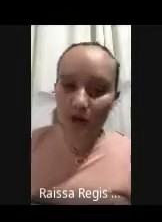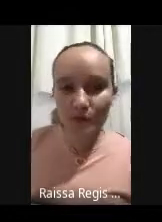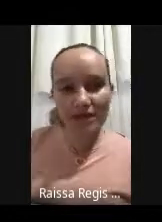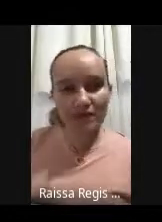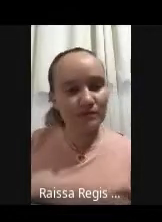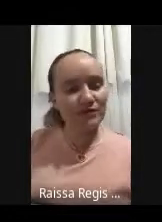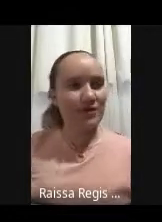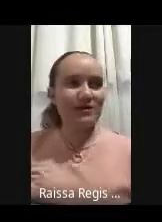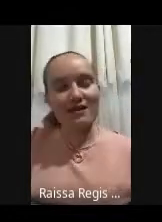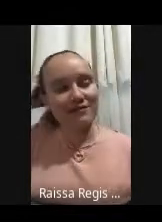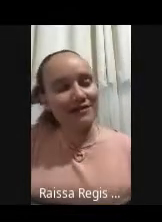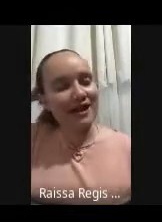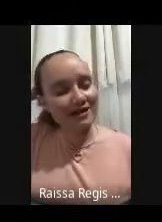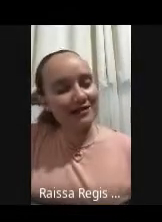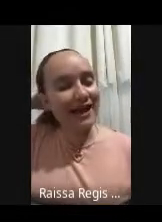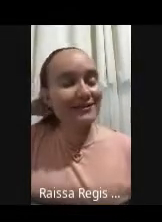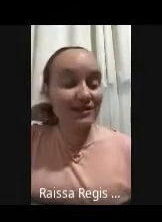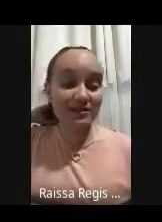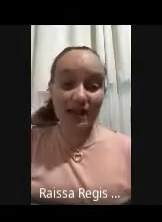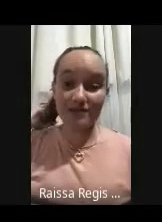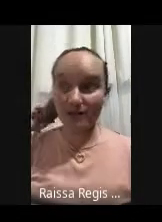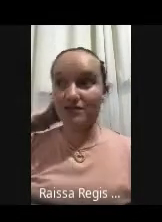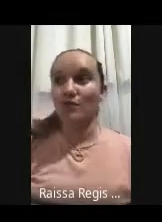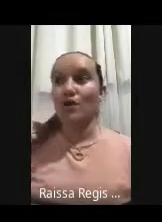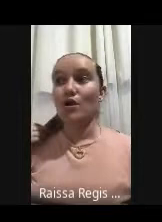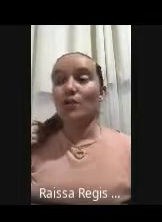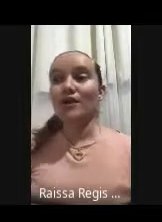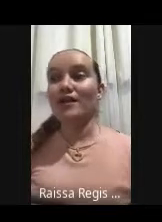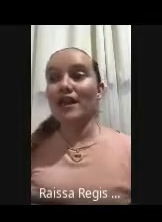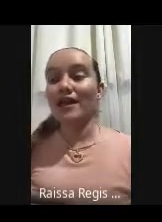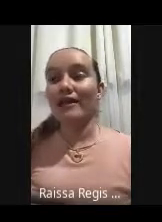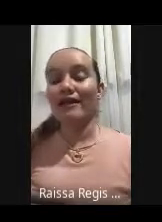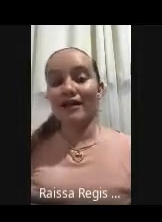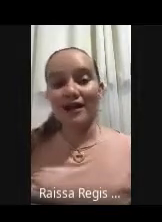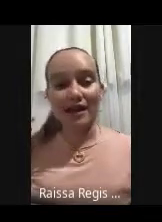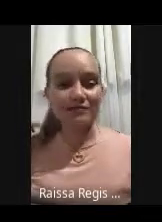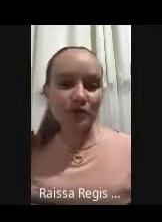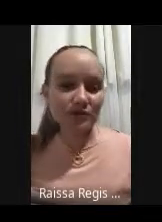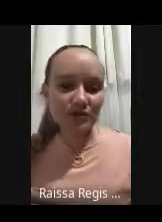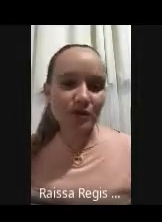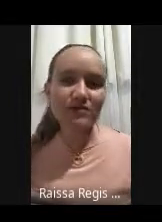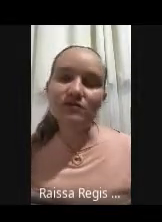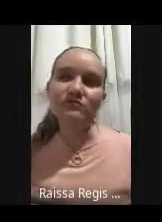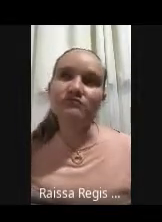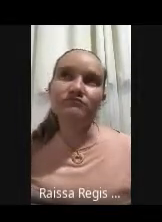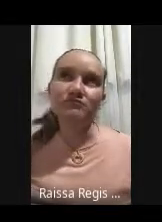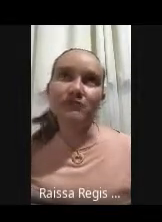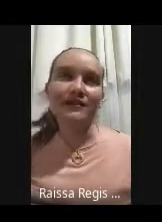muito preconceito, pessoal, nessa área assim, da escrita de sinais mesmo. Porque muitas pessoas